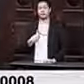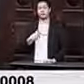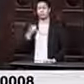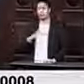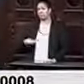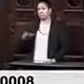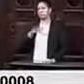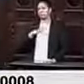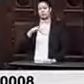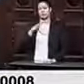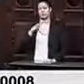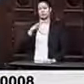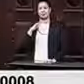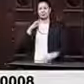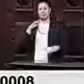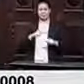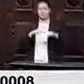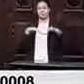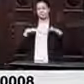vários parlamentares.